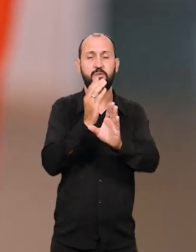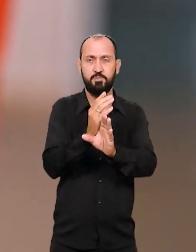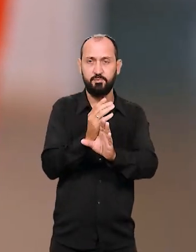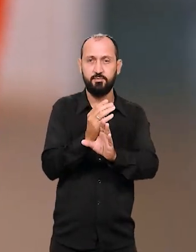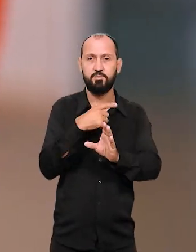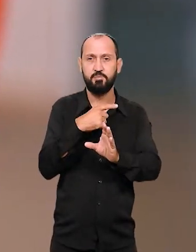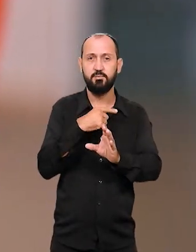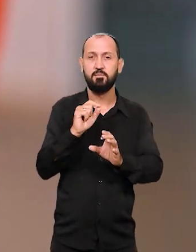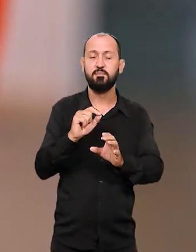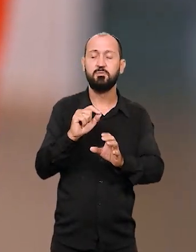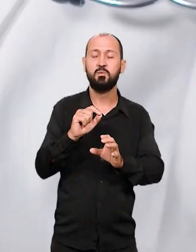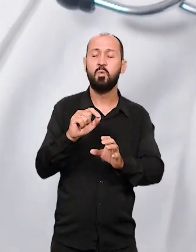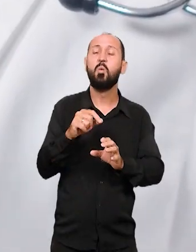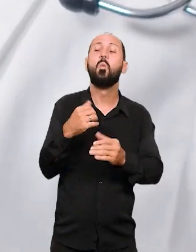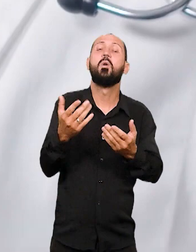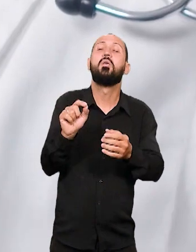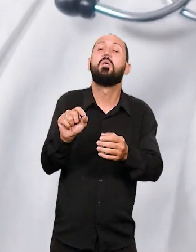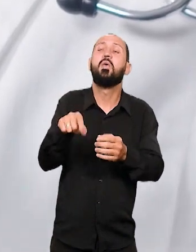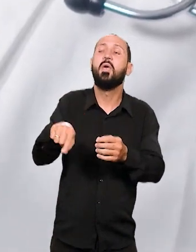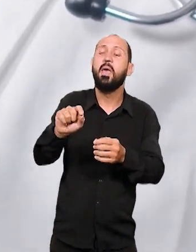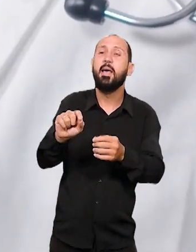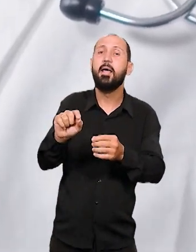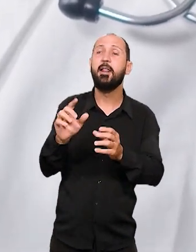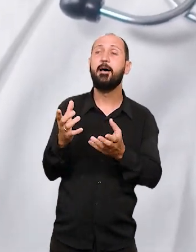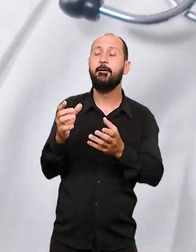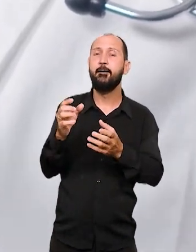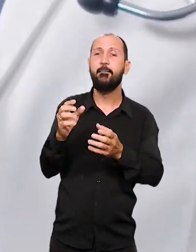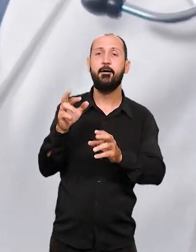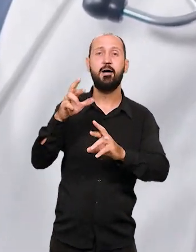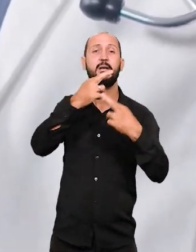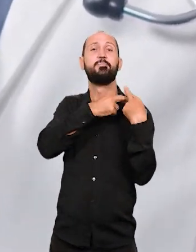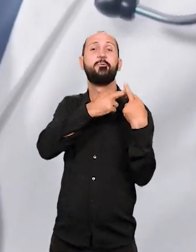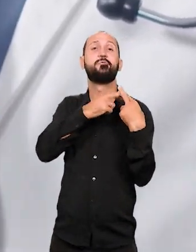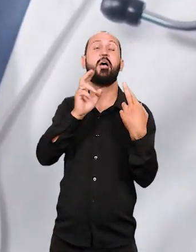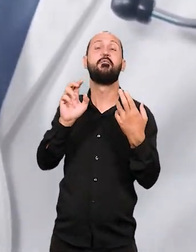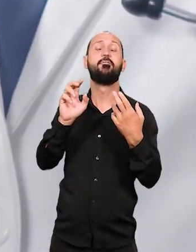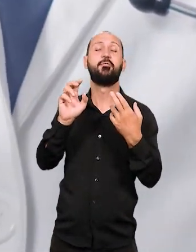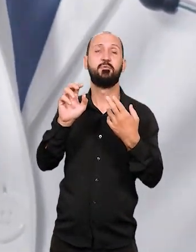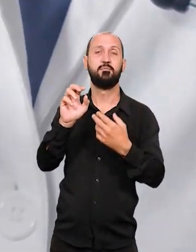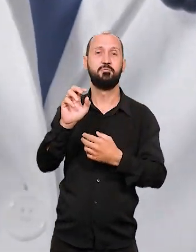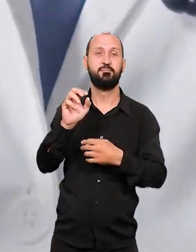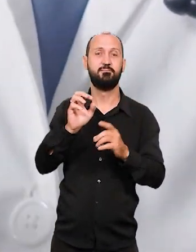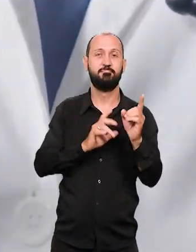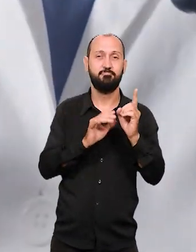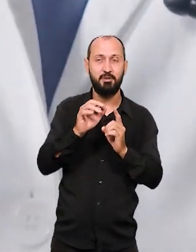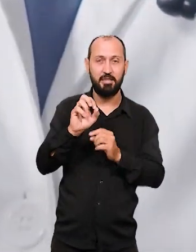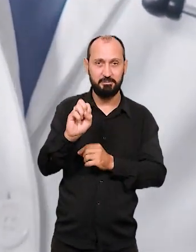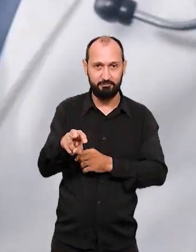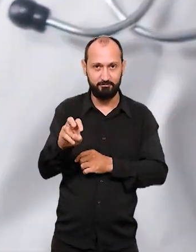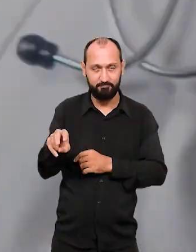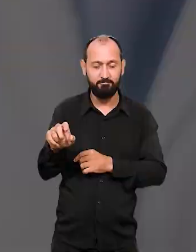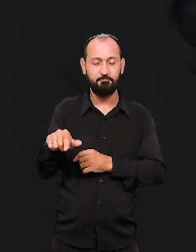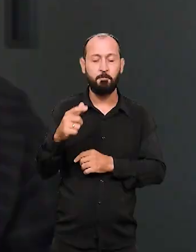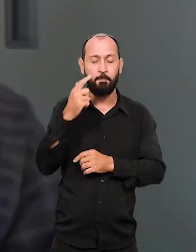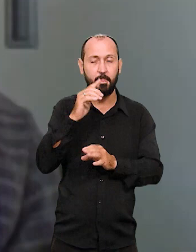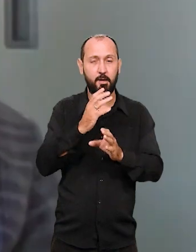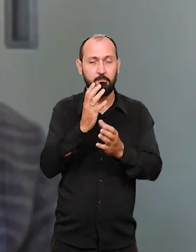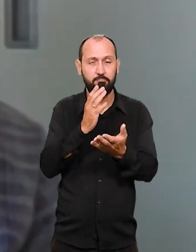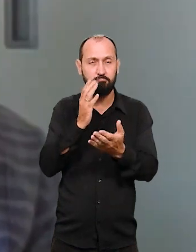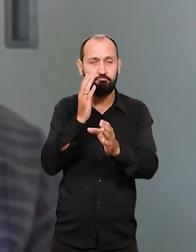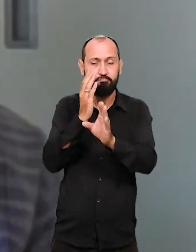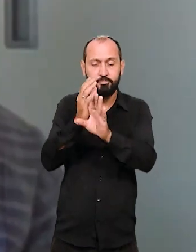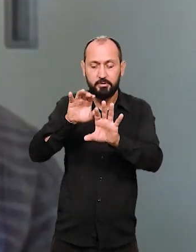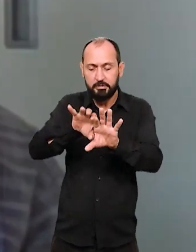que você identificasse o agente etiológico da AIDS, né, que é o HIV.